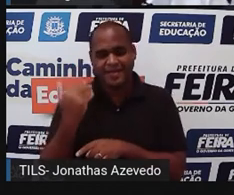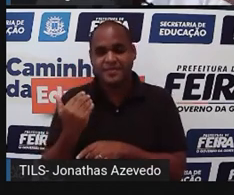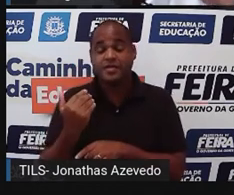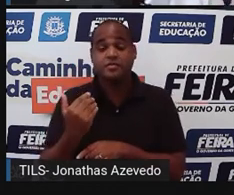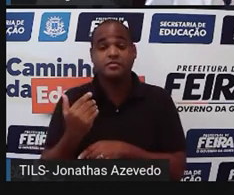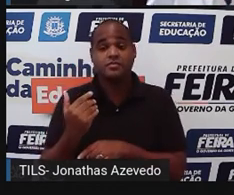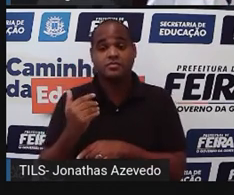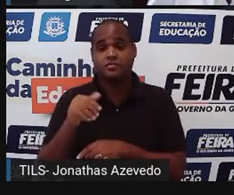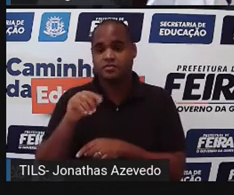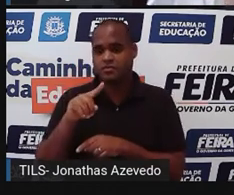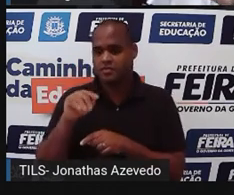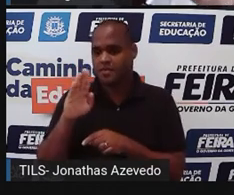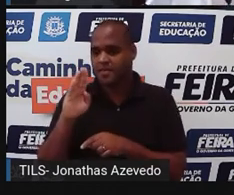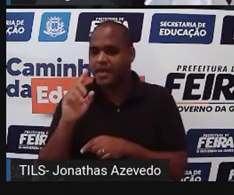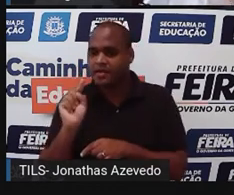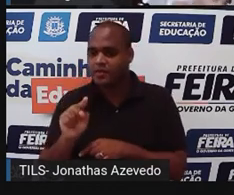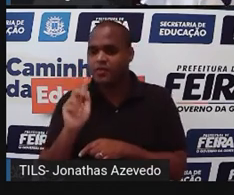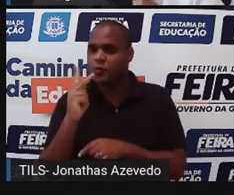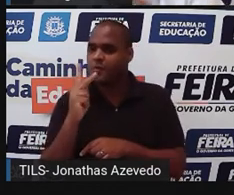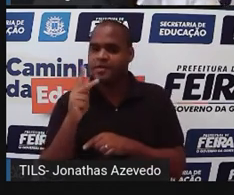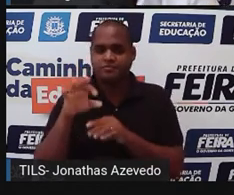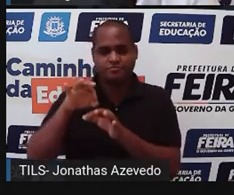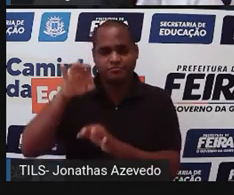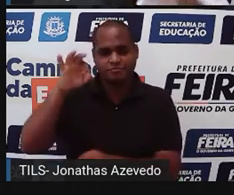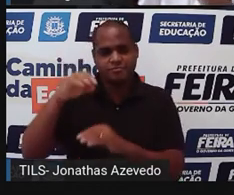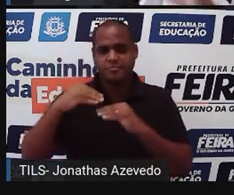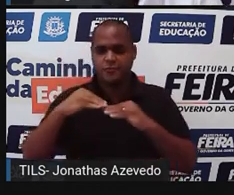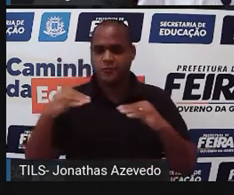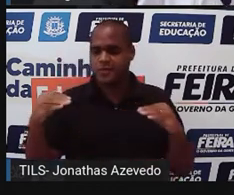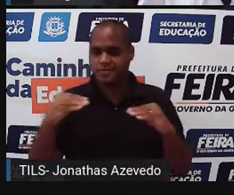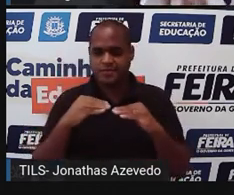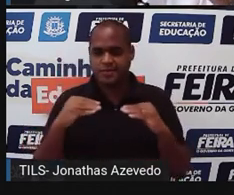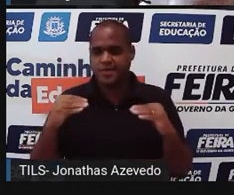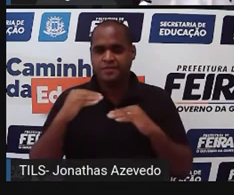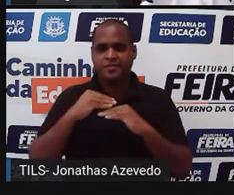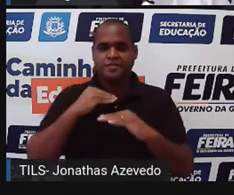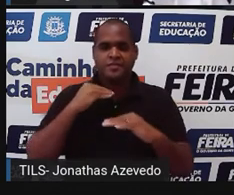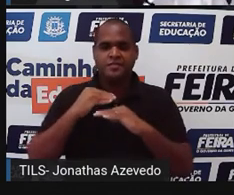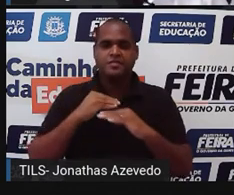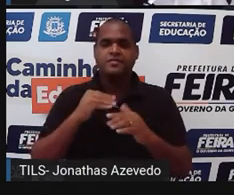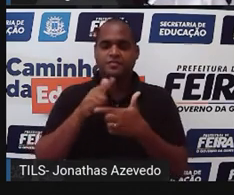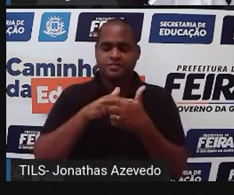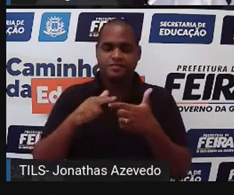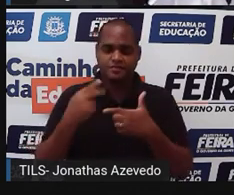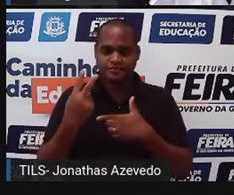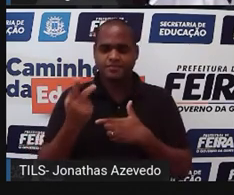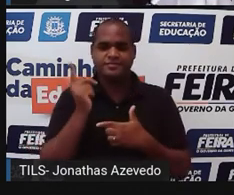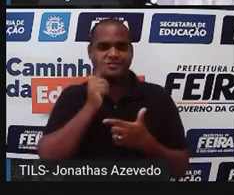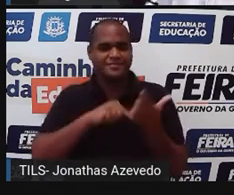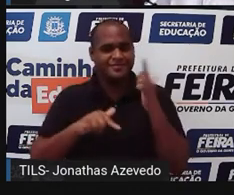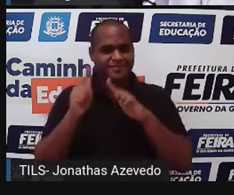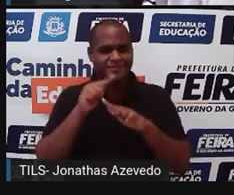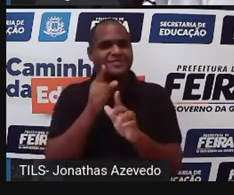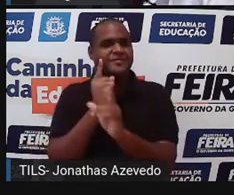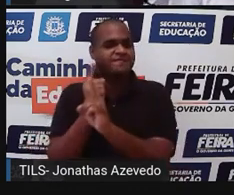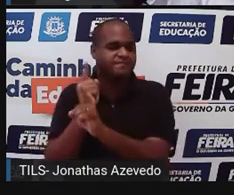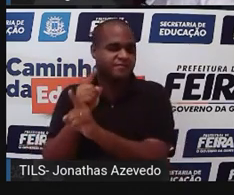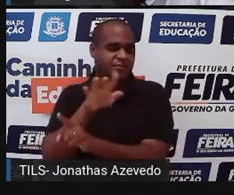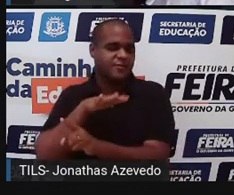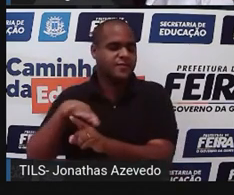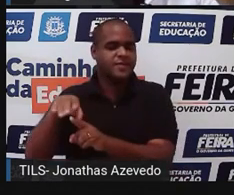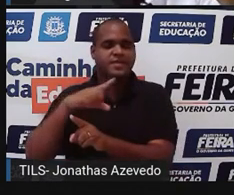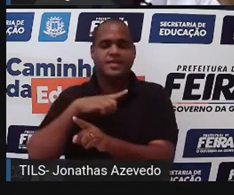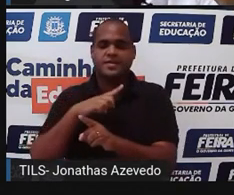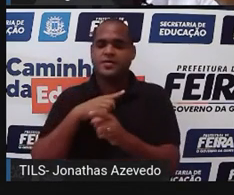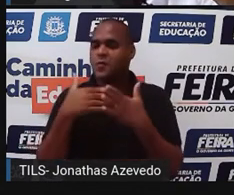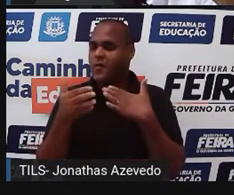base o comprimento vezes altura ou largura dividido por dois a gente acha área de qualquer